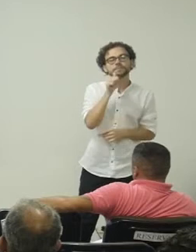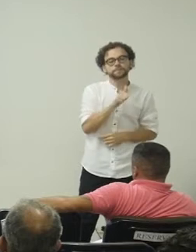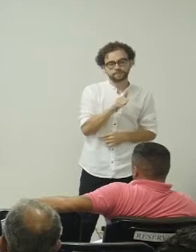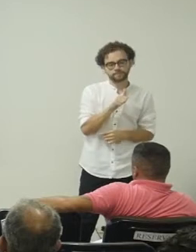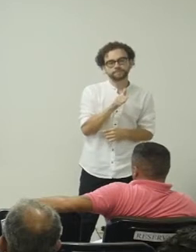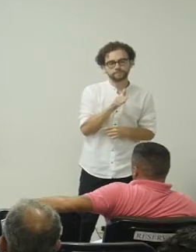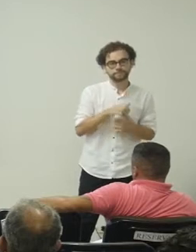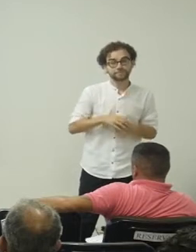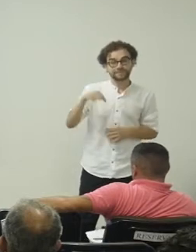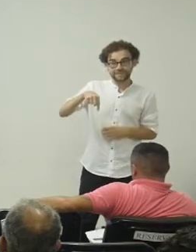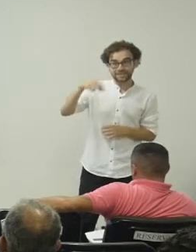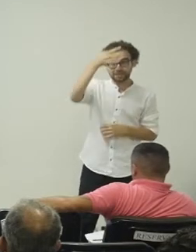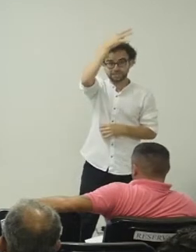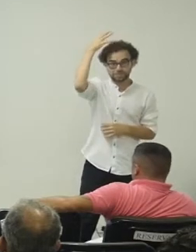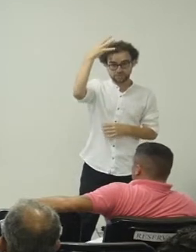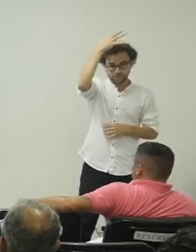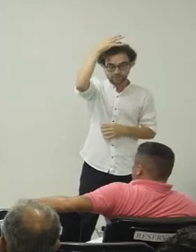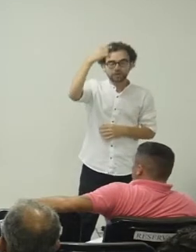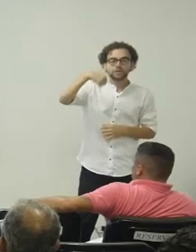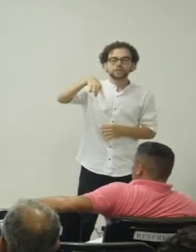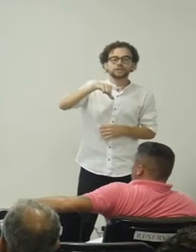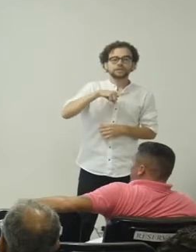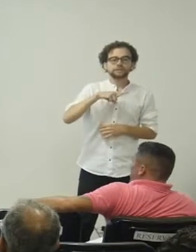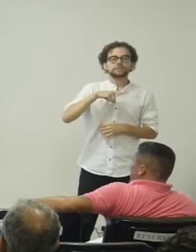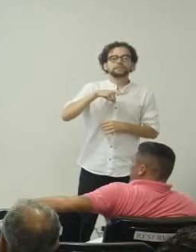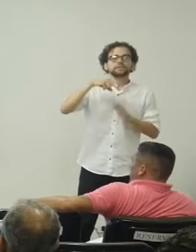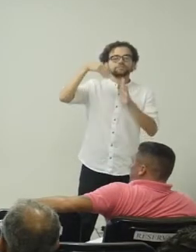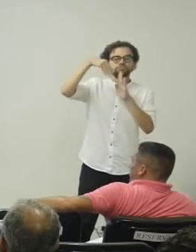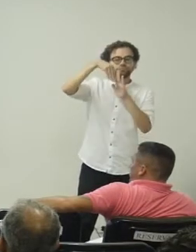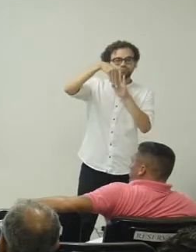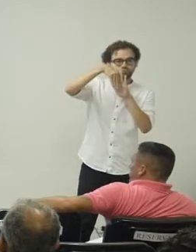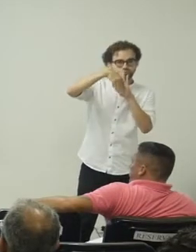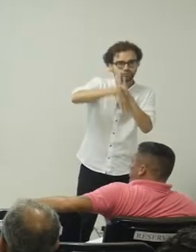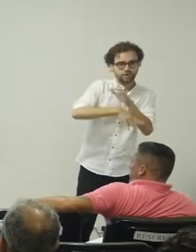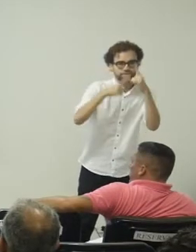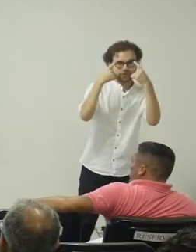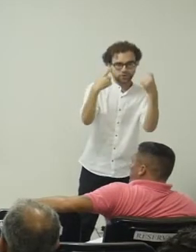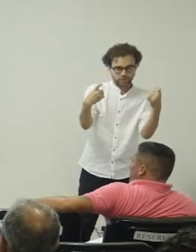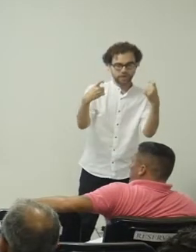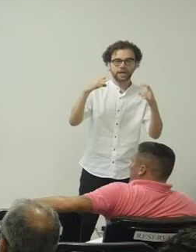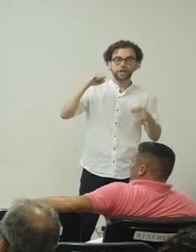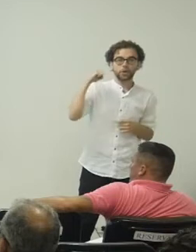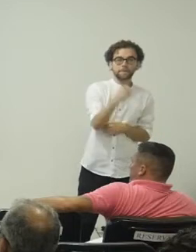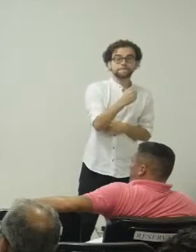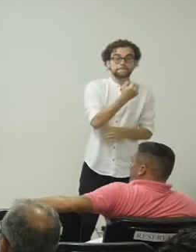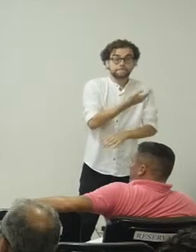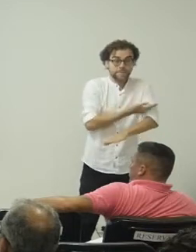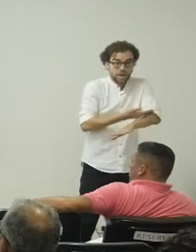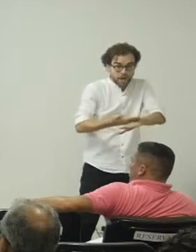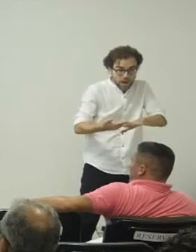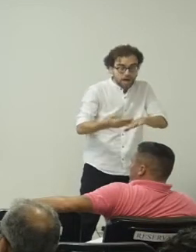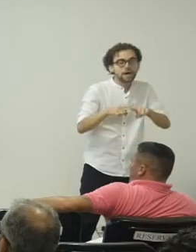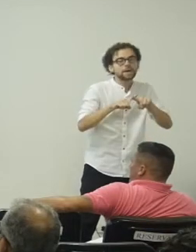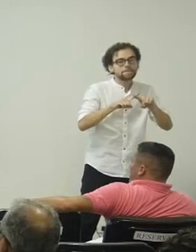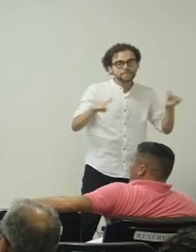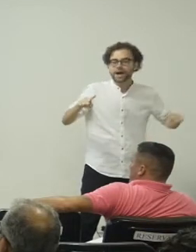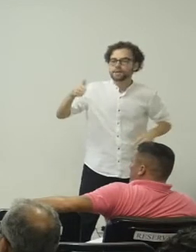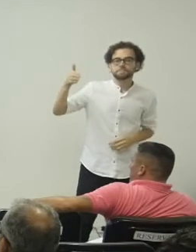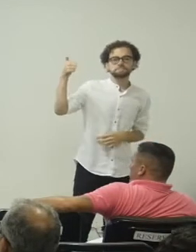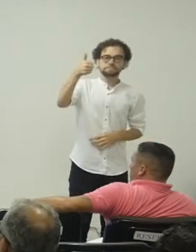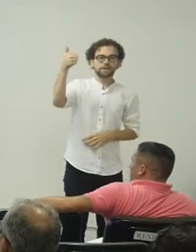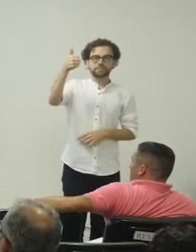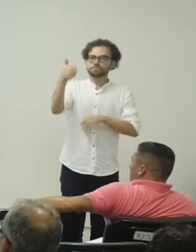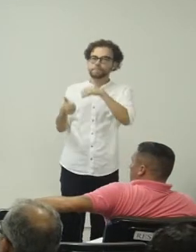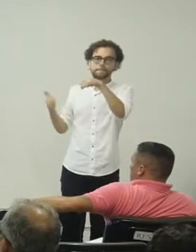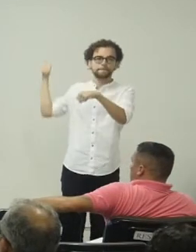né? A gente aqui no Espírito Santo, a gente teve uma queda da violência do homicídio de mulheres brancas, mas continuamos no primeiro lugar